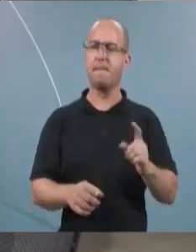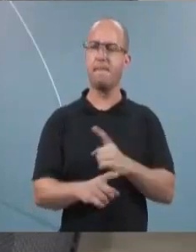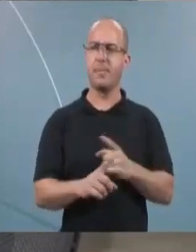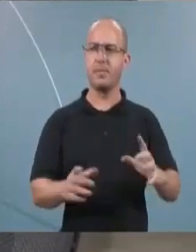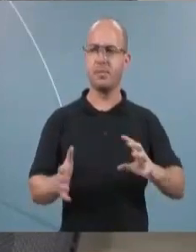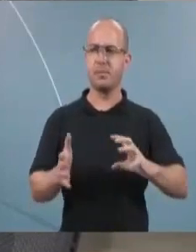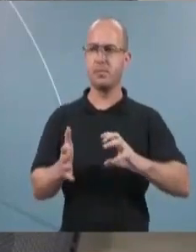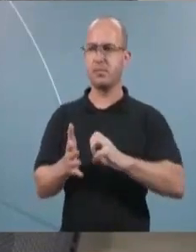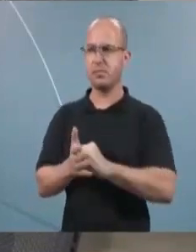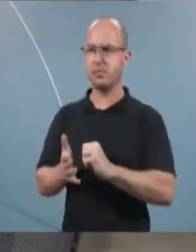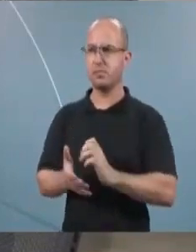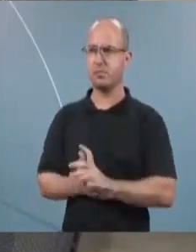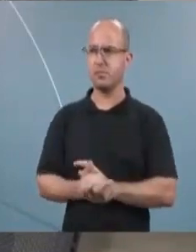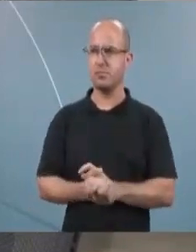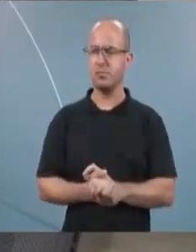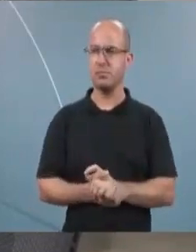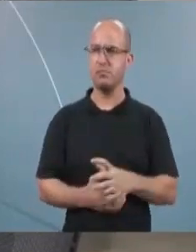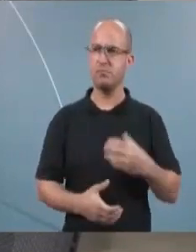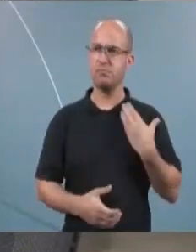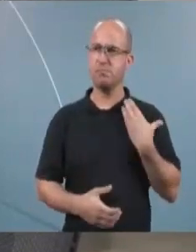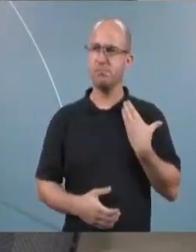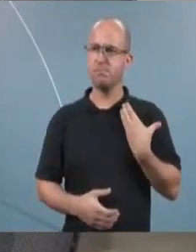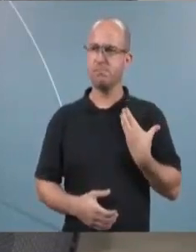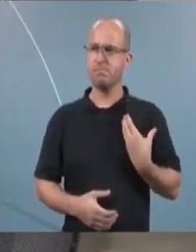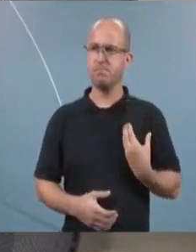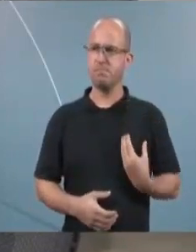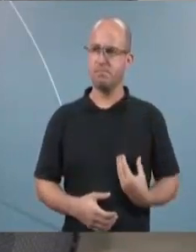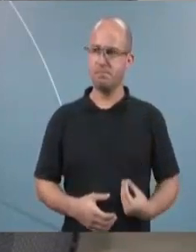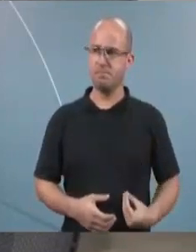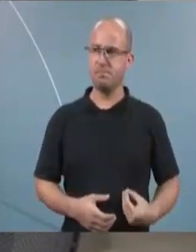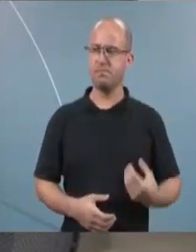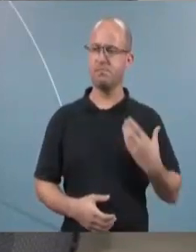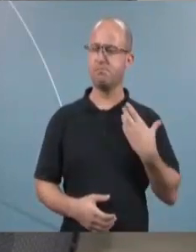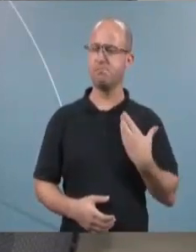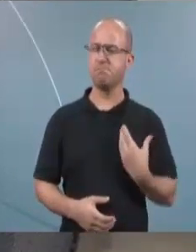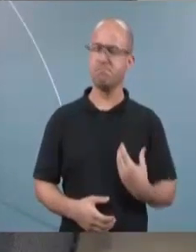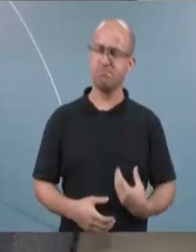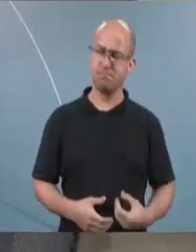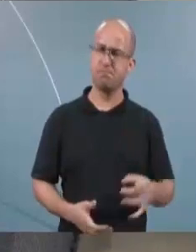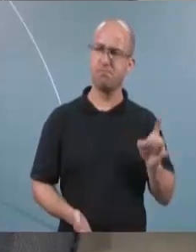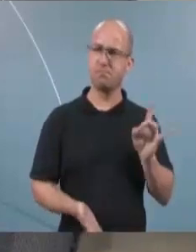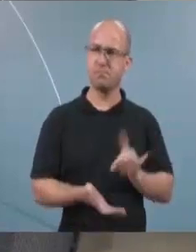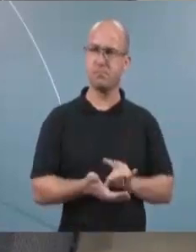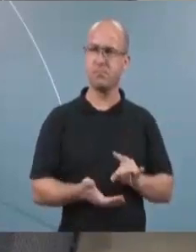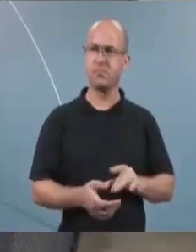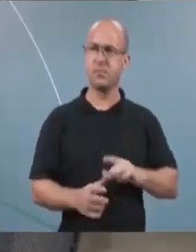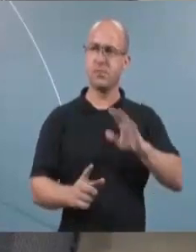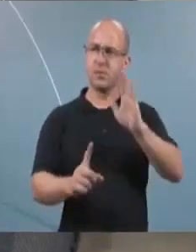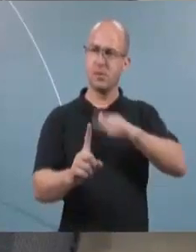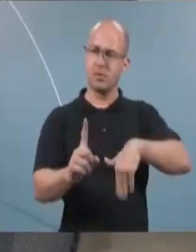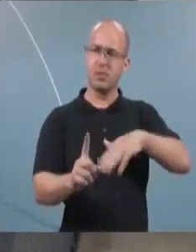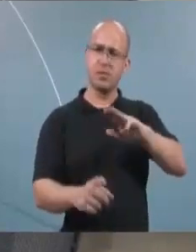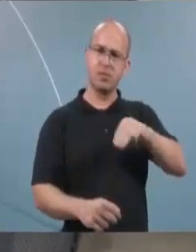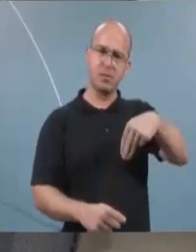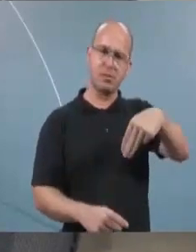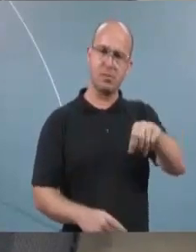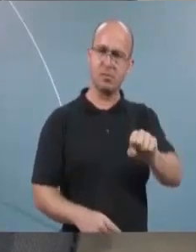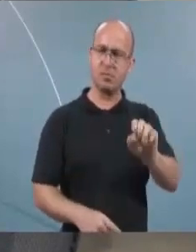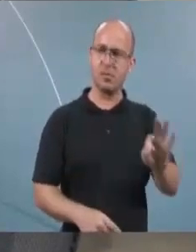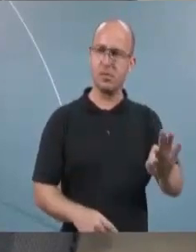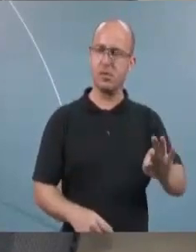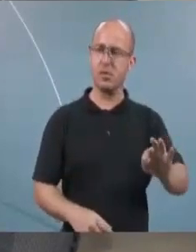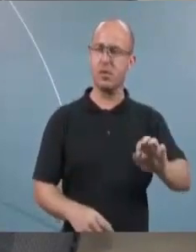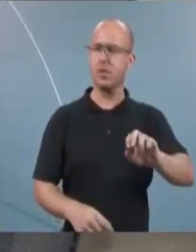tá registrado lamento Lamento muito mas nós vamos homenagear o MST não